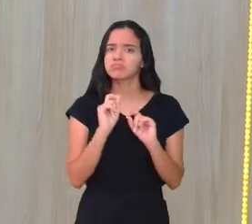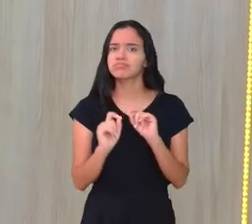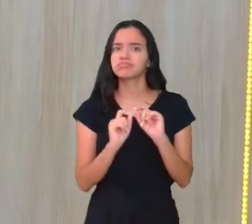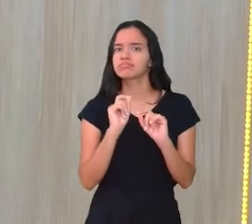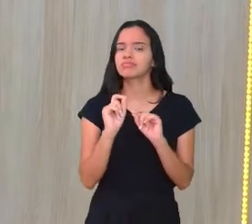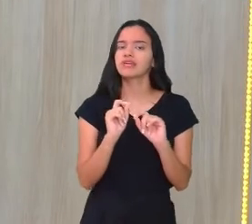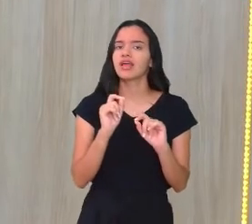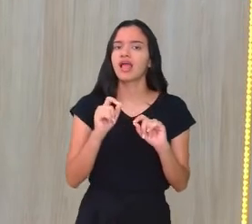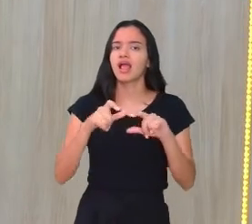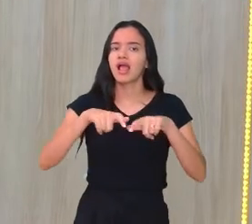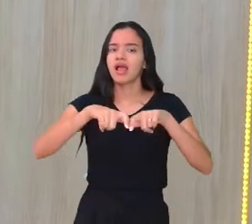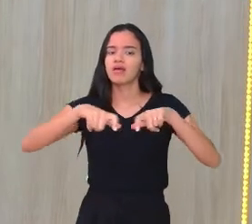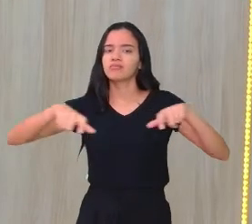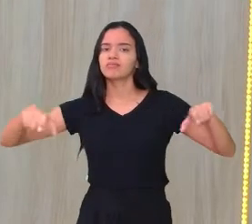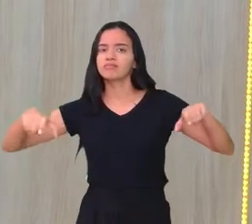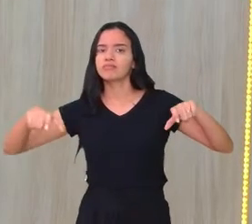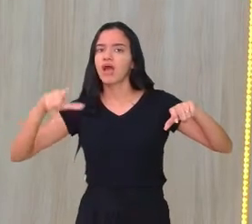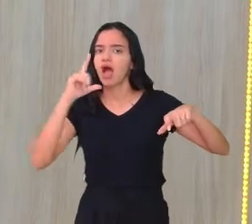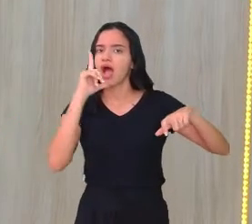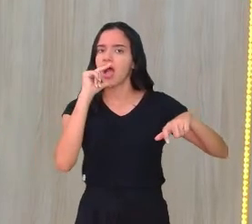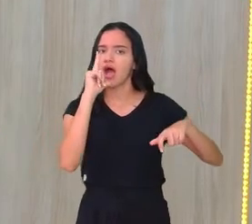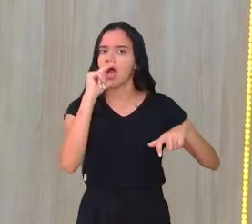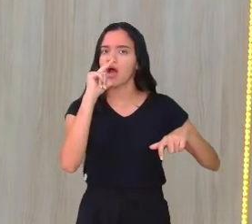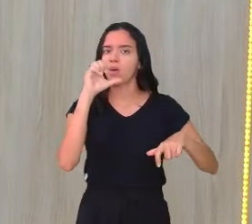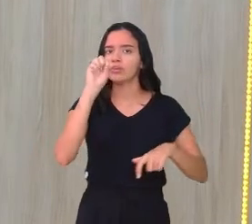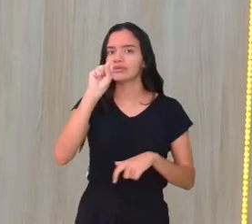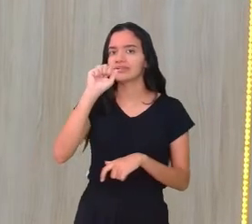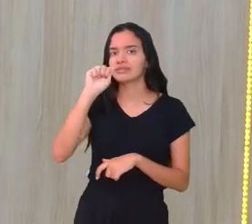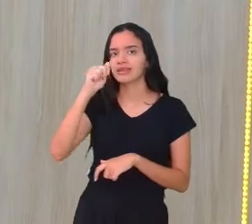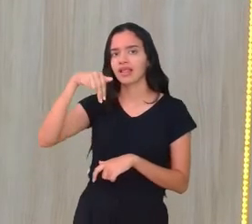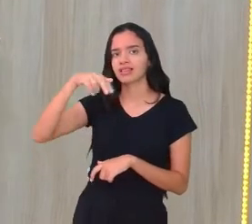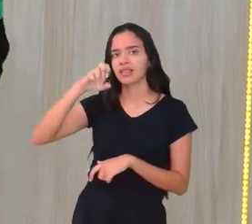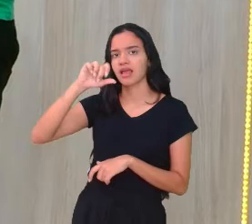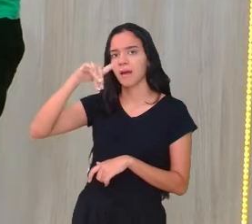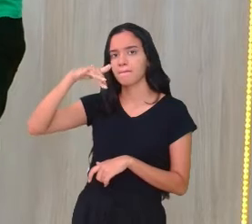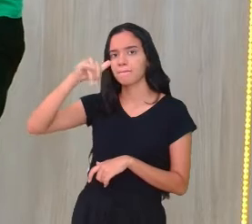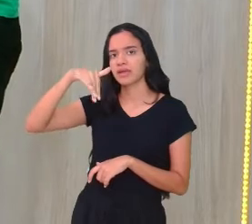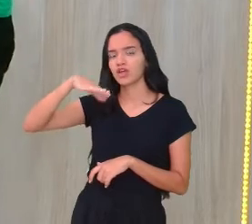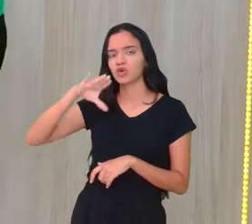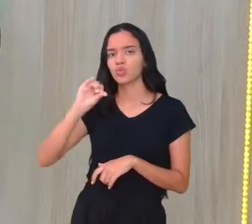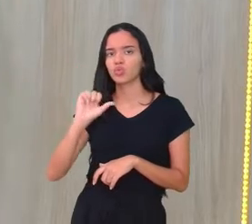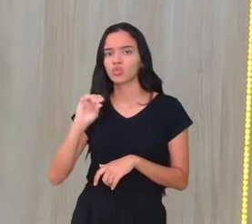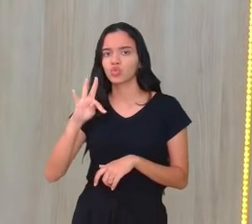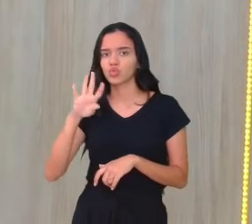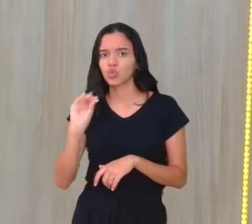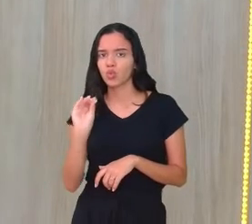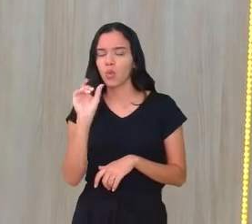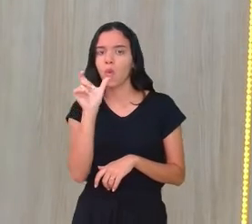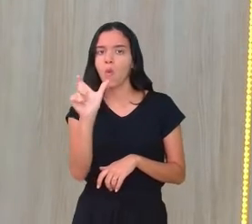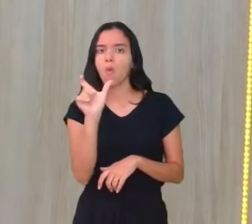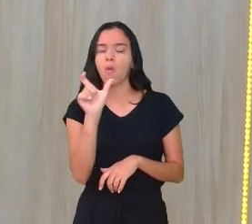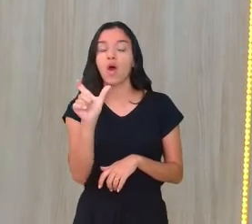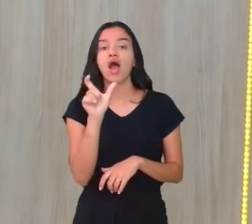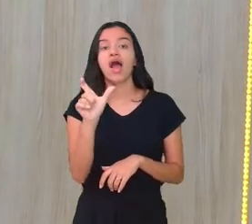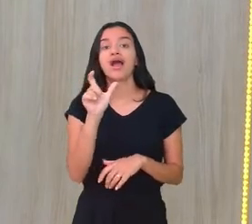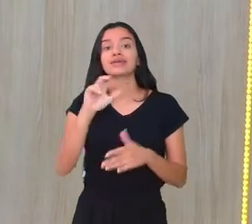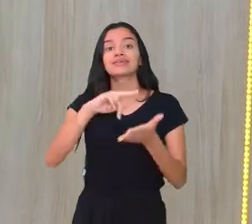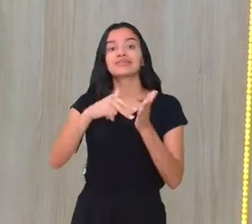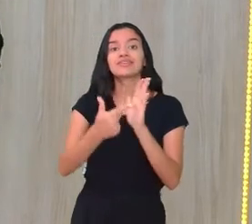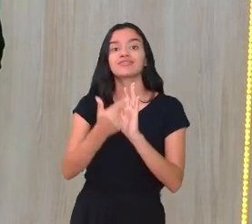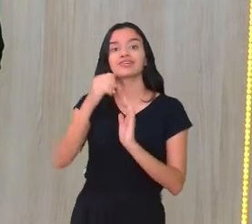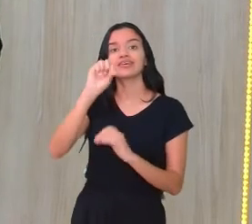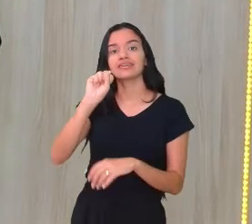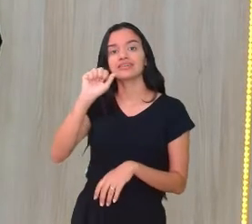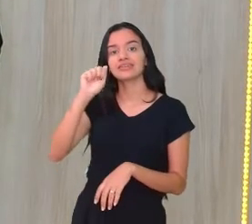essa ideia de saneamento básico, né? Saneamento vem da palavra sanear, que vem